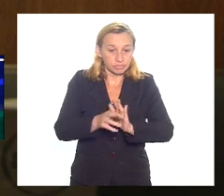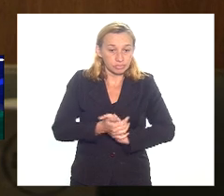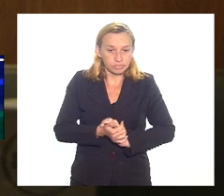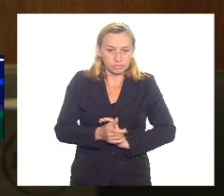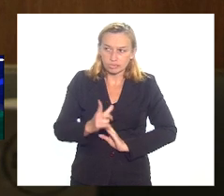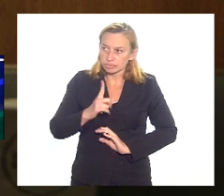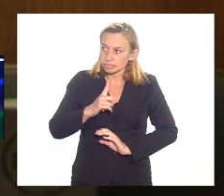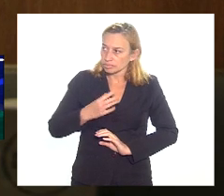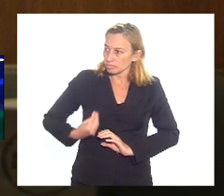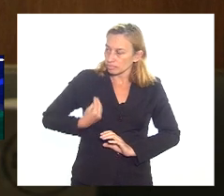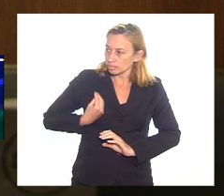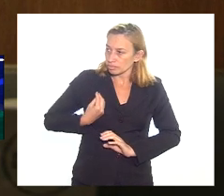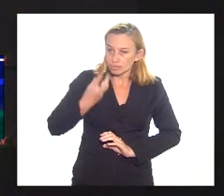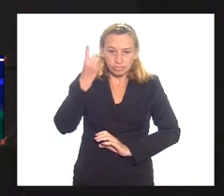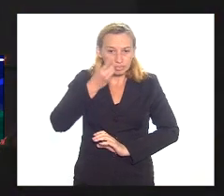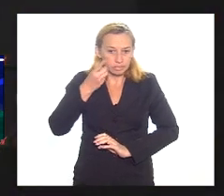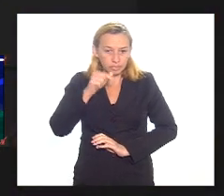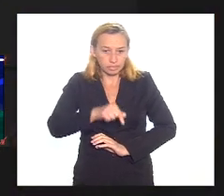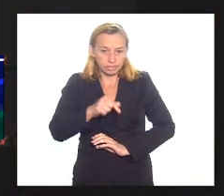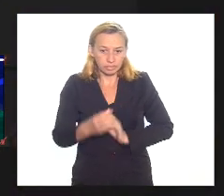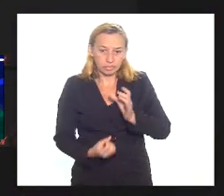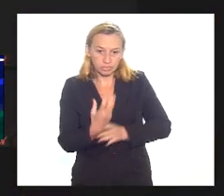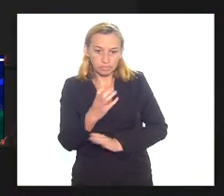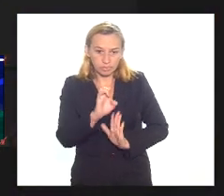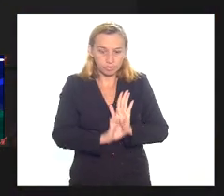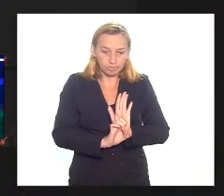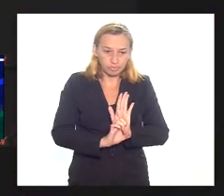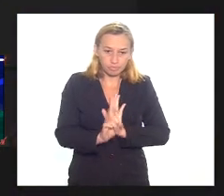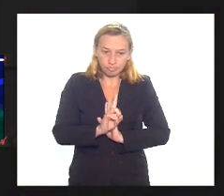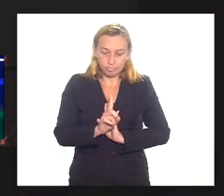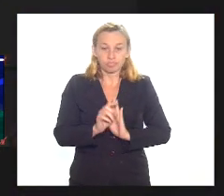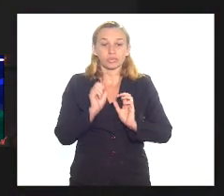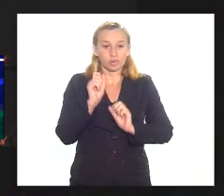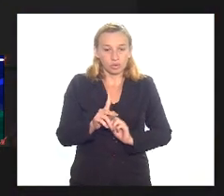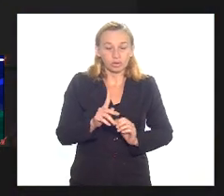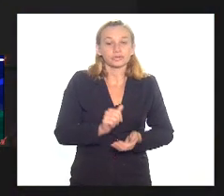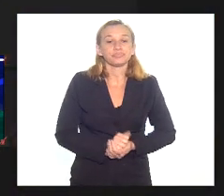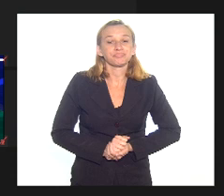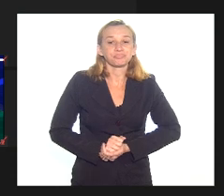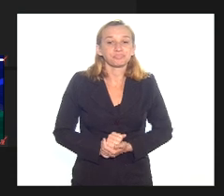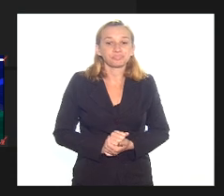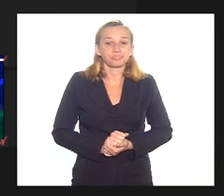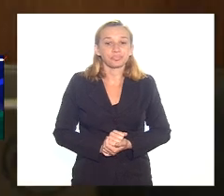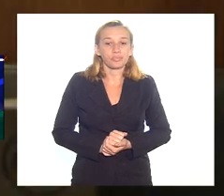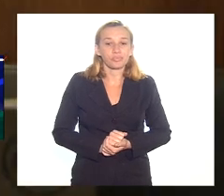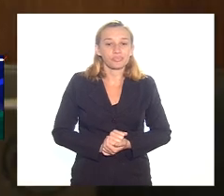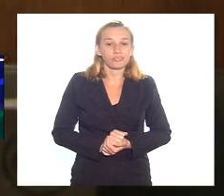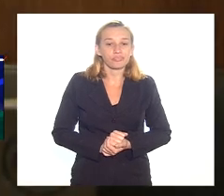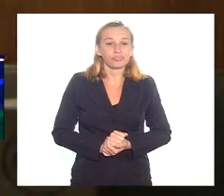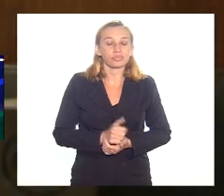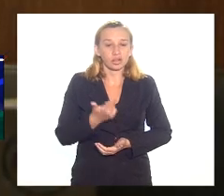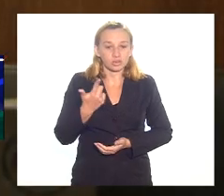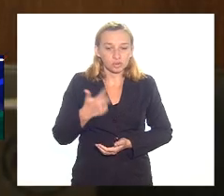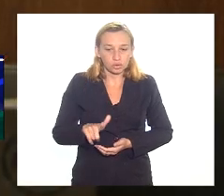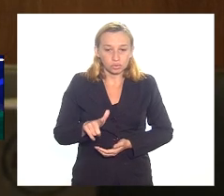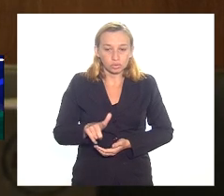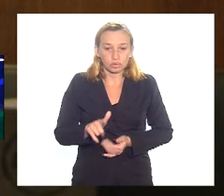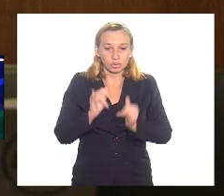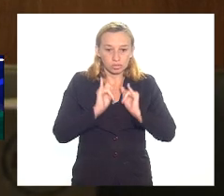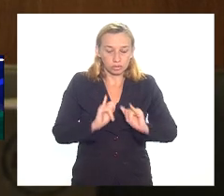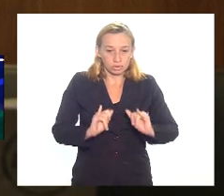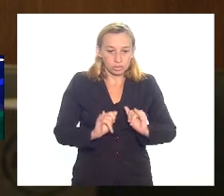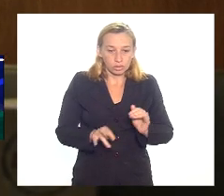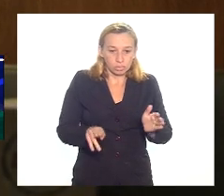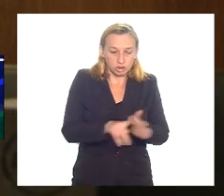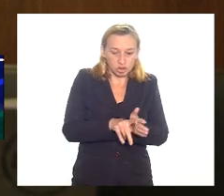Algum deputado presente que fez emenda, não? Não, tem não. Então, ok. Então, a presidência vai republicar o projeto de